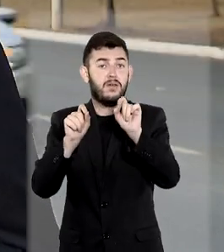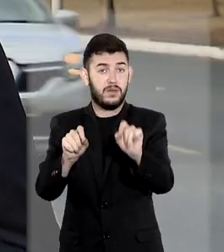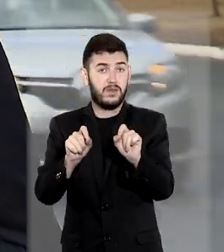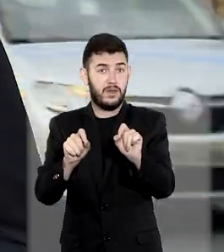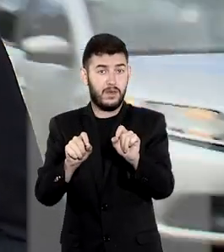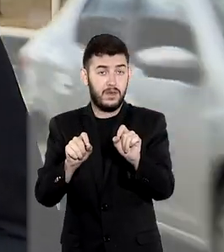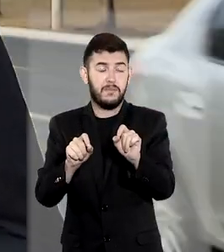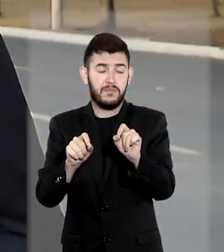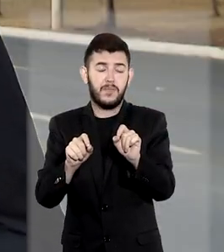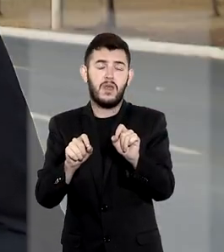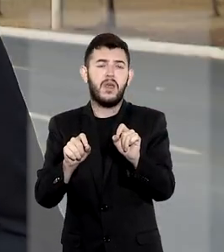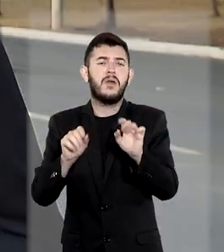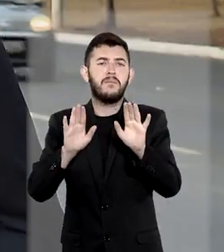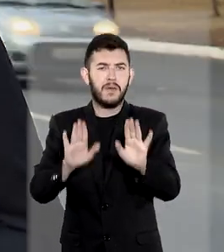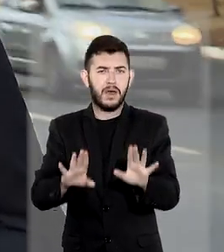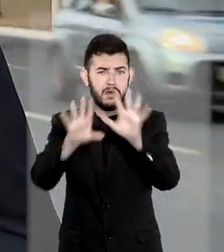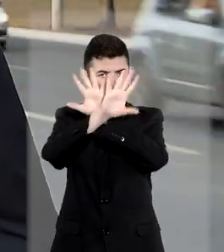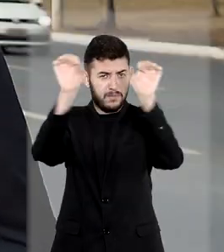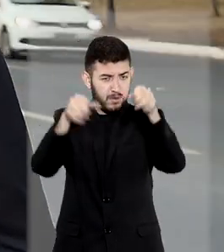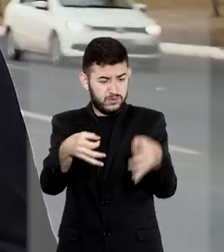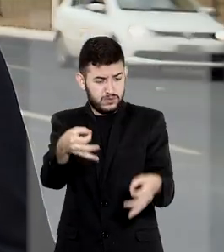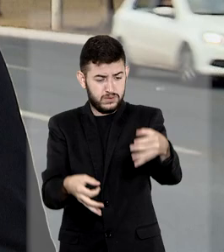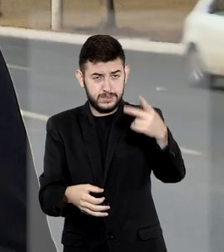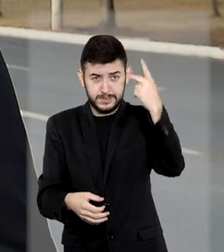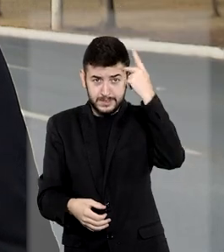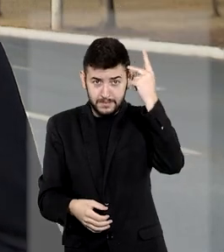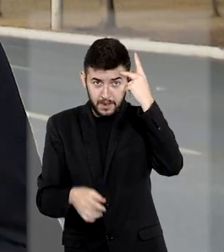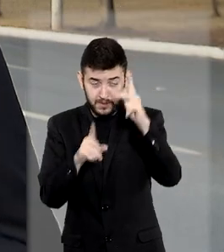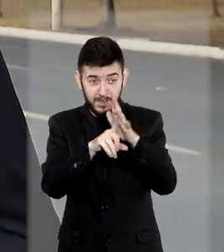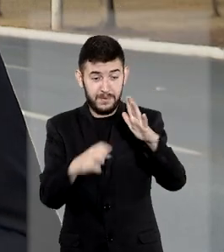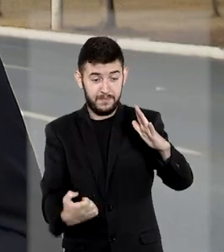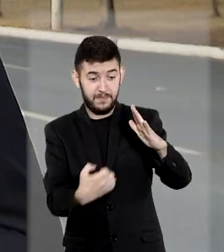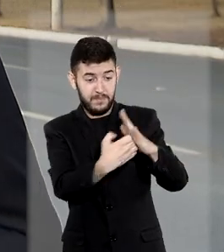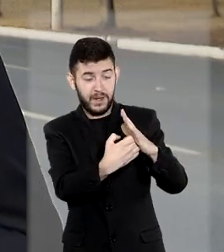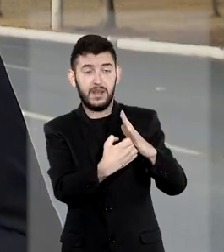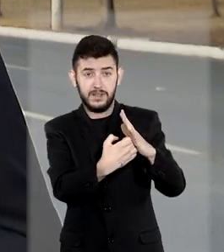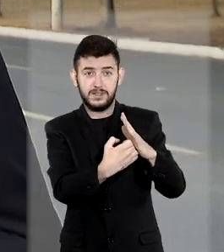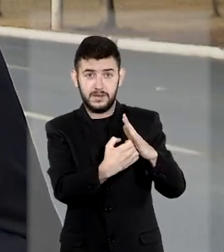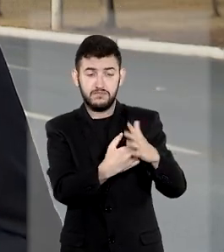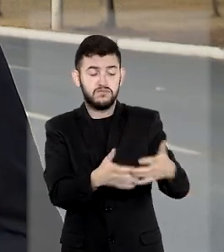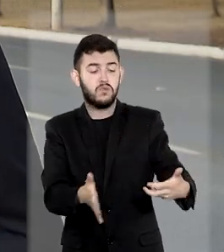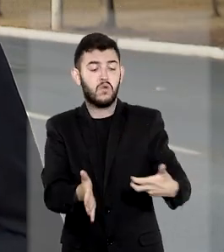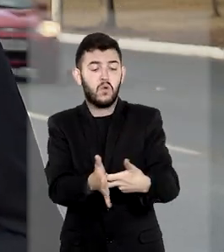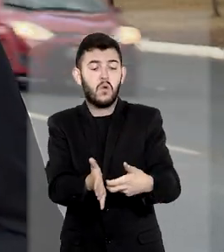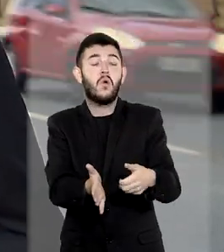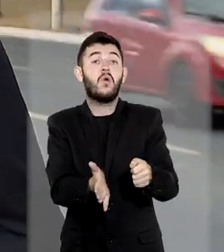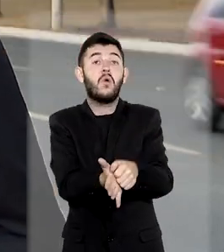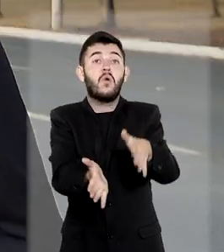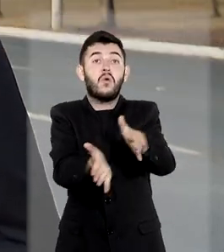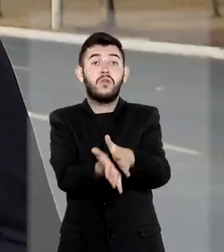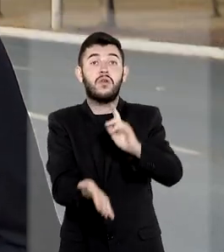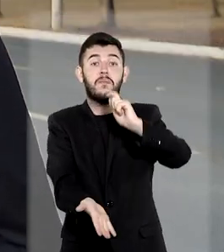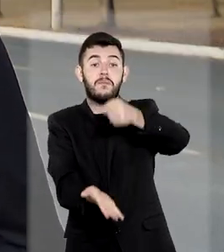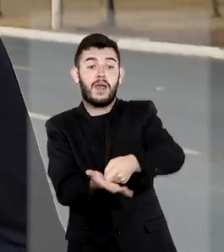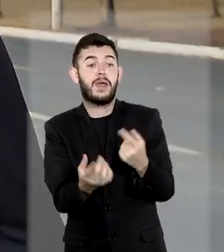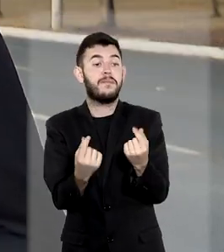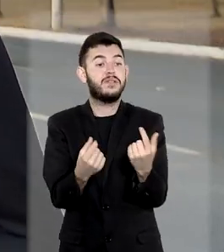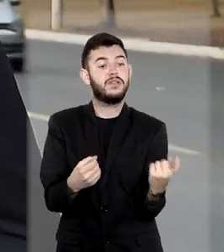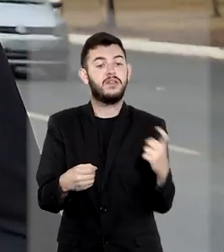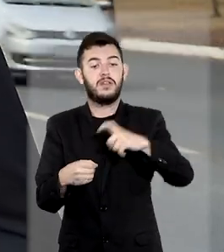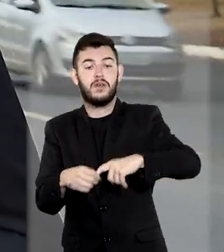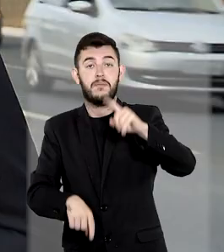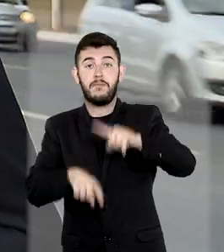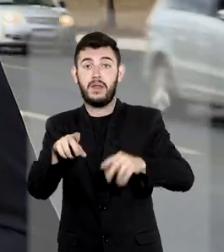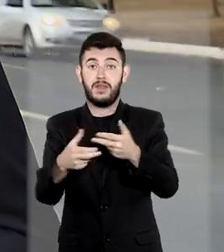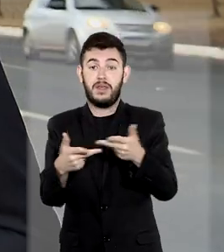Tribunal de Justiça de São Paulo, no entanto, condenou a concessionária e subsidiariamente a Fazenda Pública ao pagamento de indenização